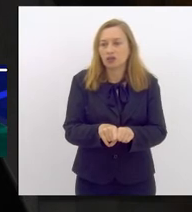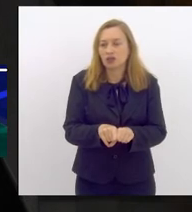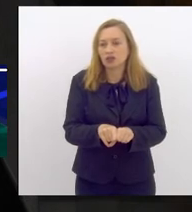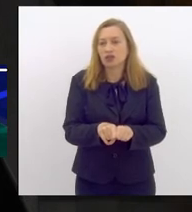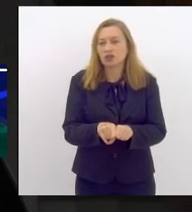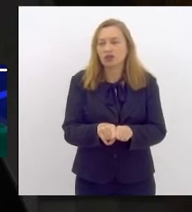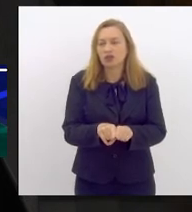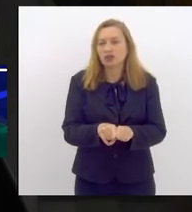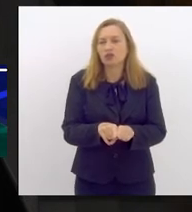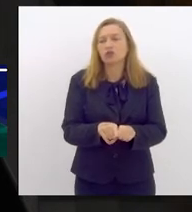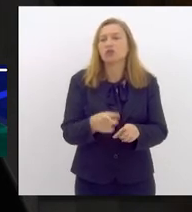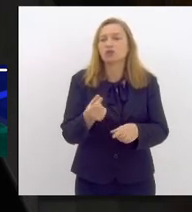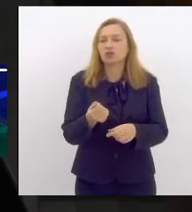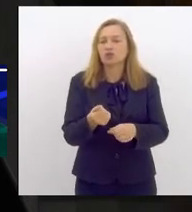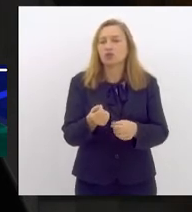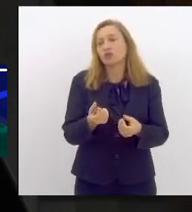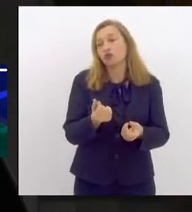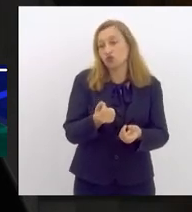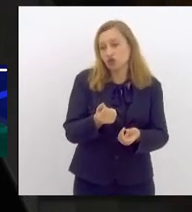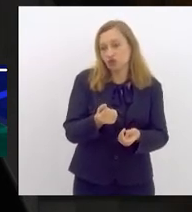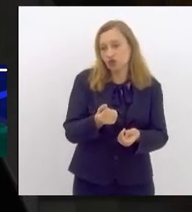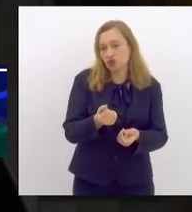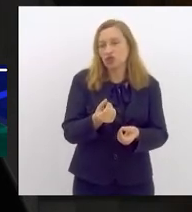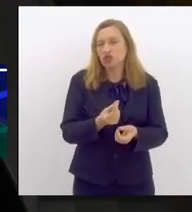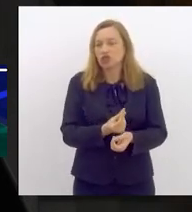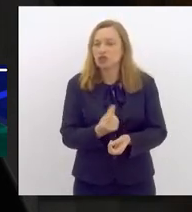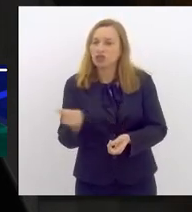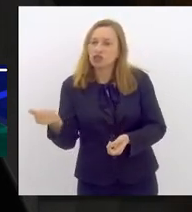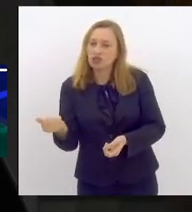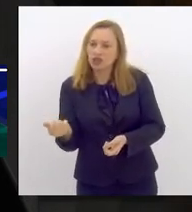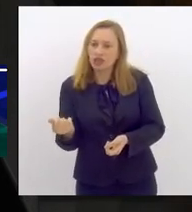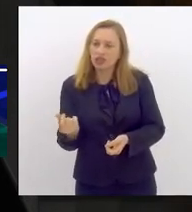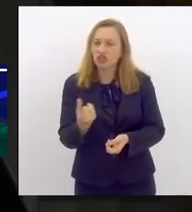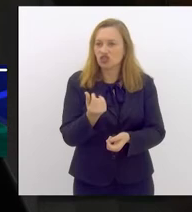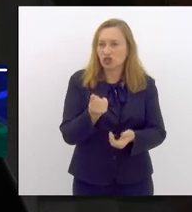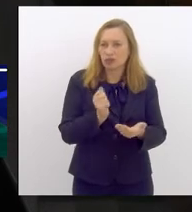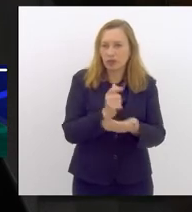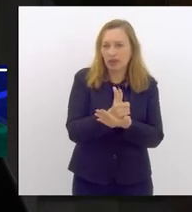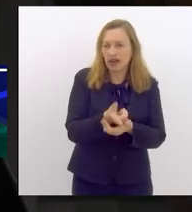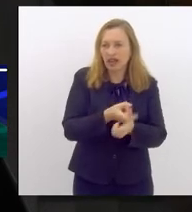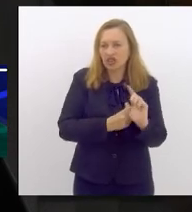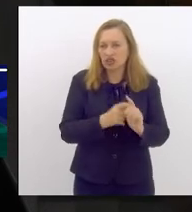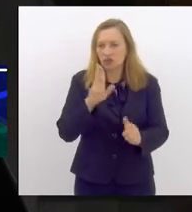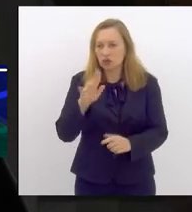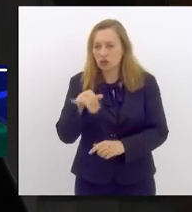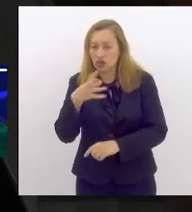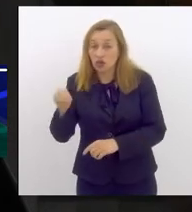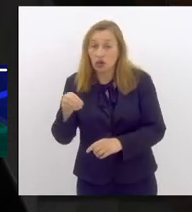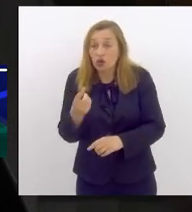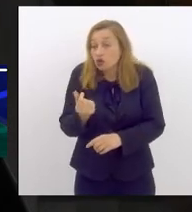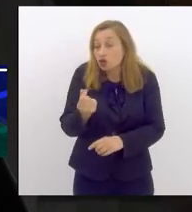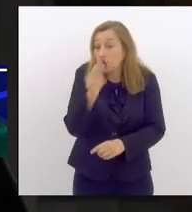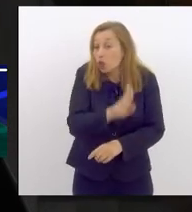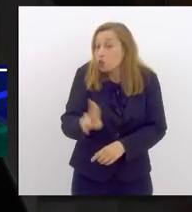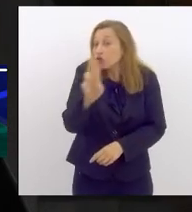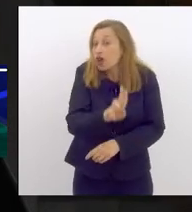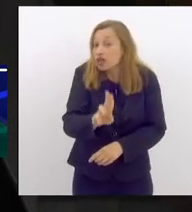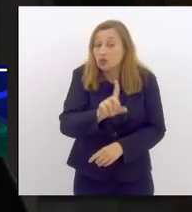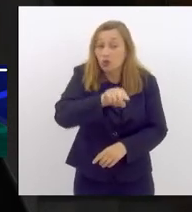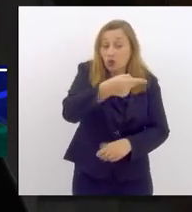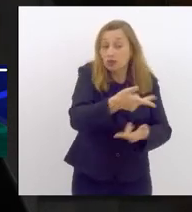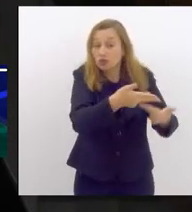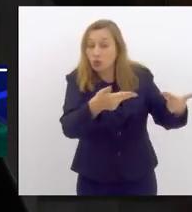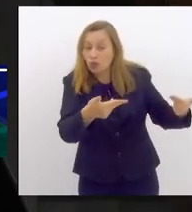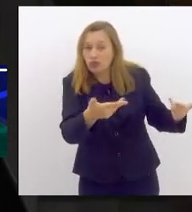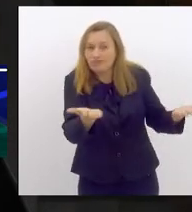dizer o regime em função do fato que deixa de sair dinheiro para pagar a dívida com a união e esse dinheiro é usado com